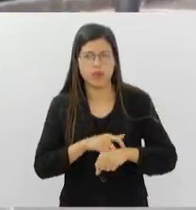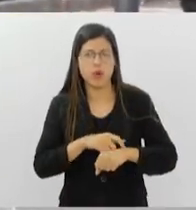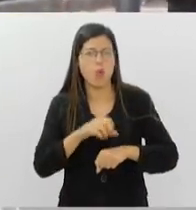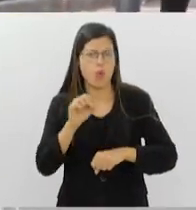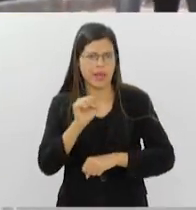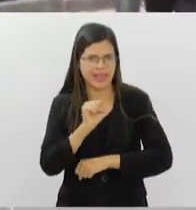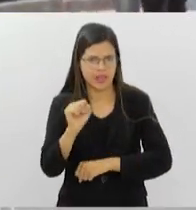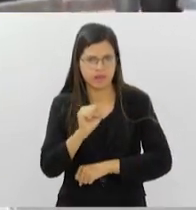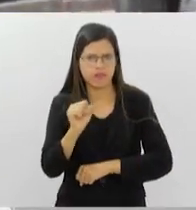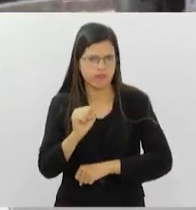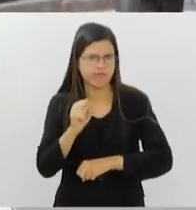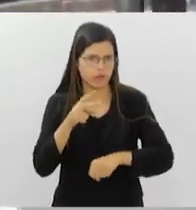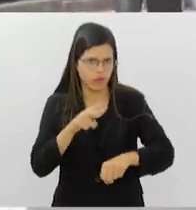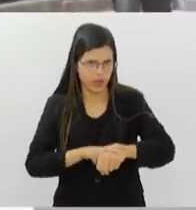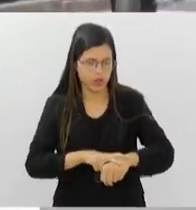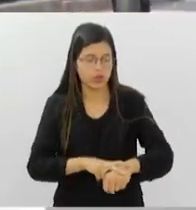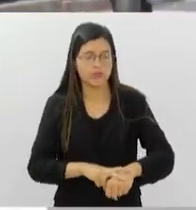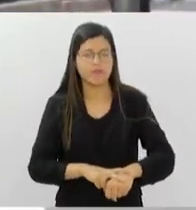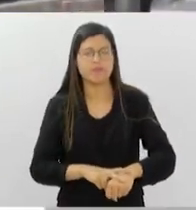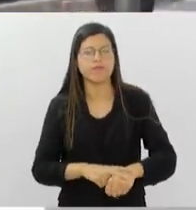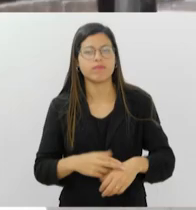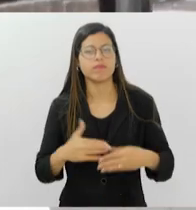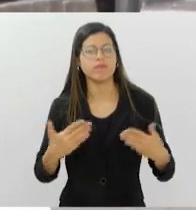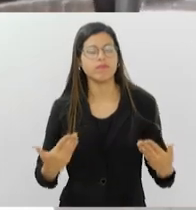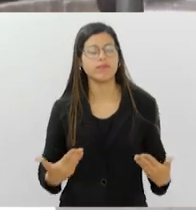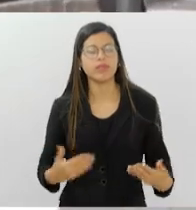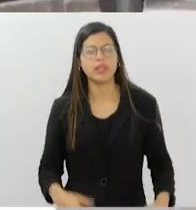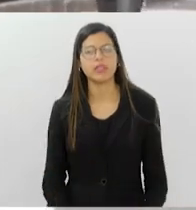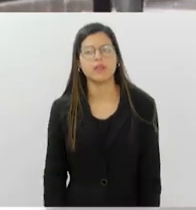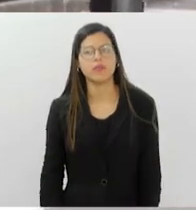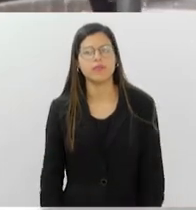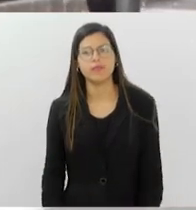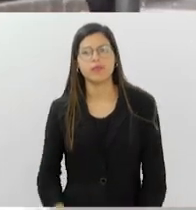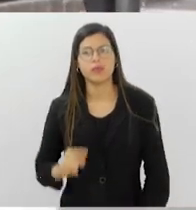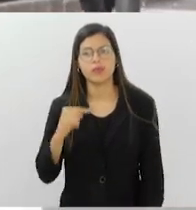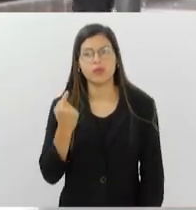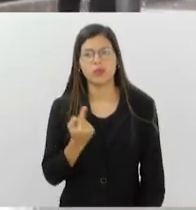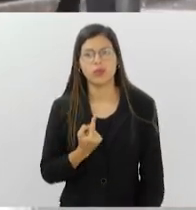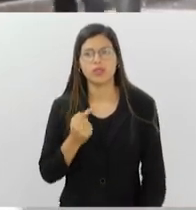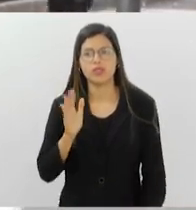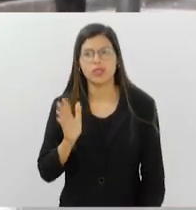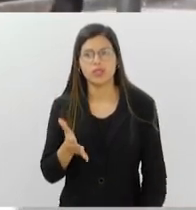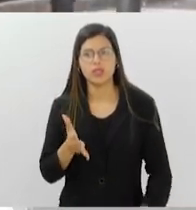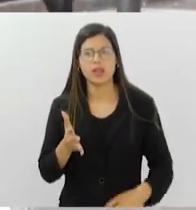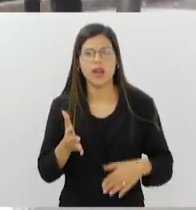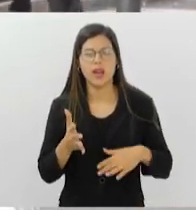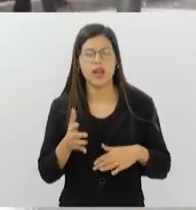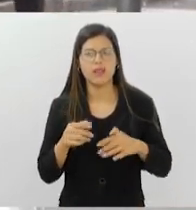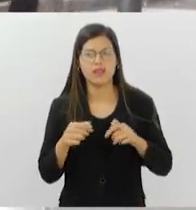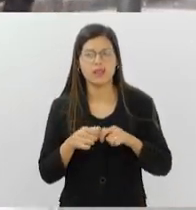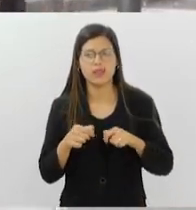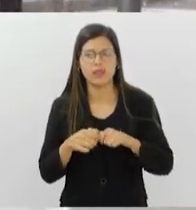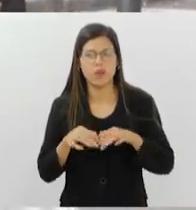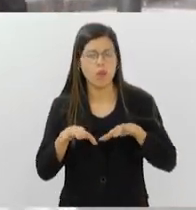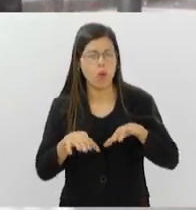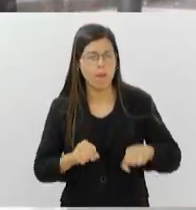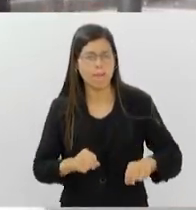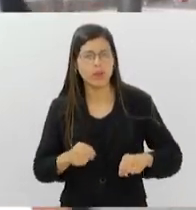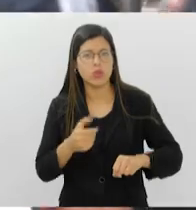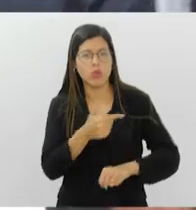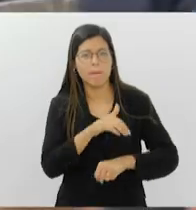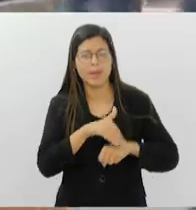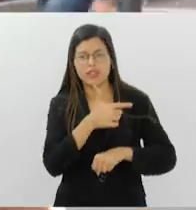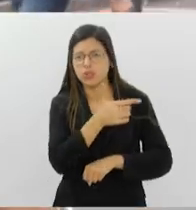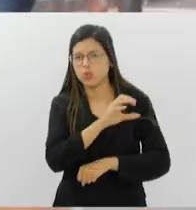edição eh e a gente já formou mais de 200 roteiristas a